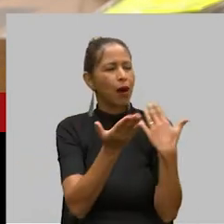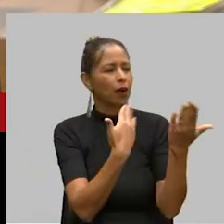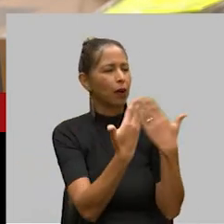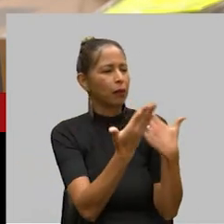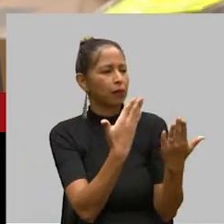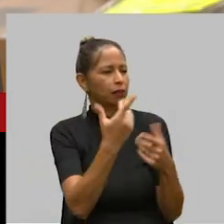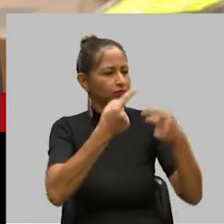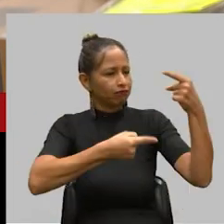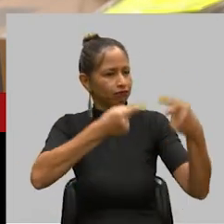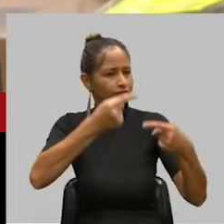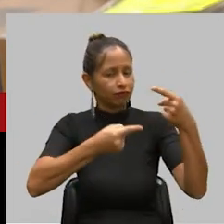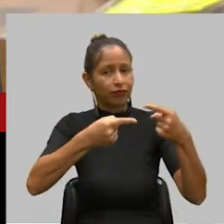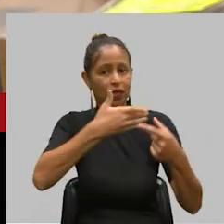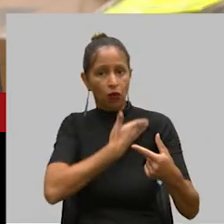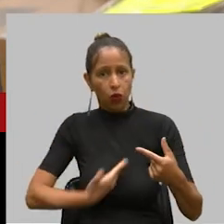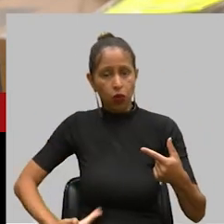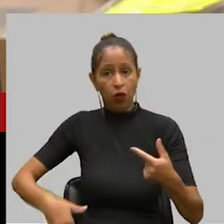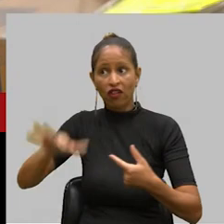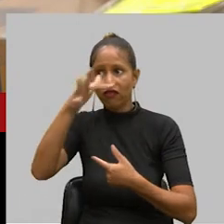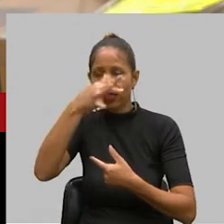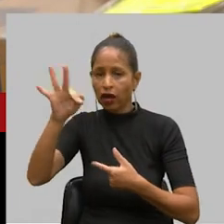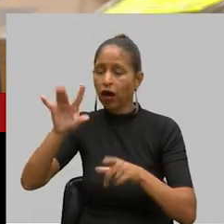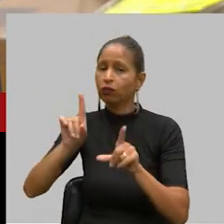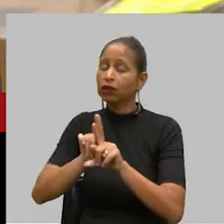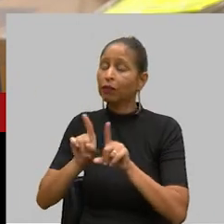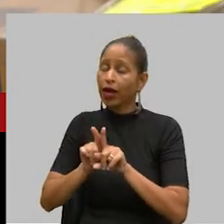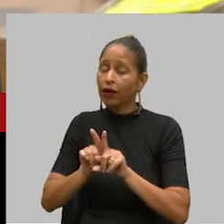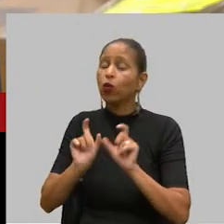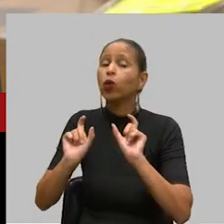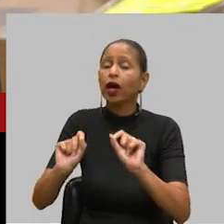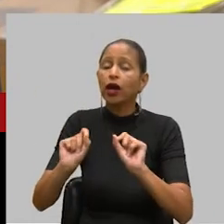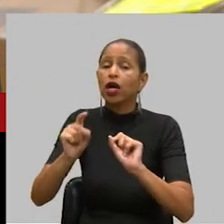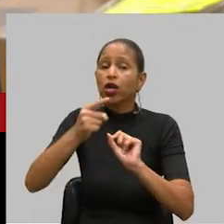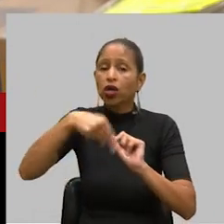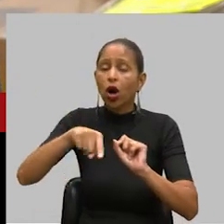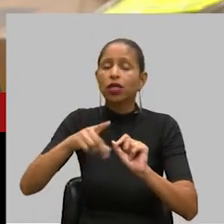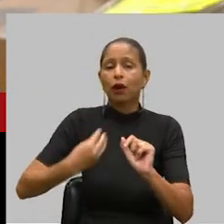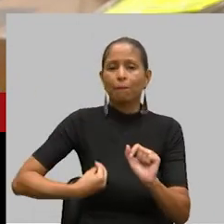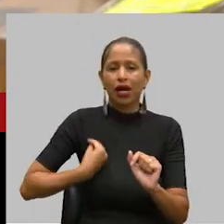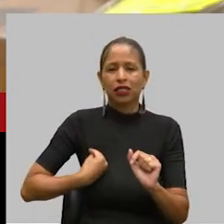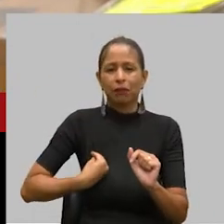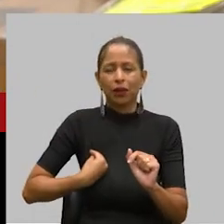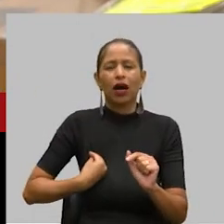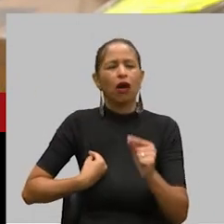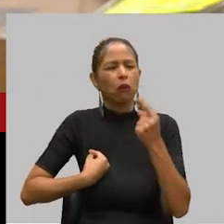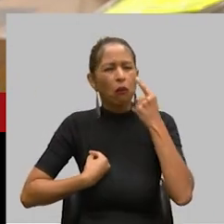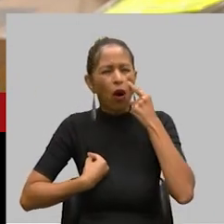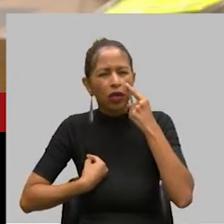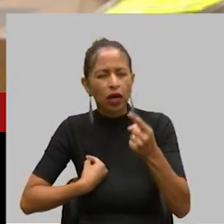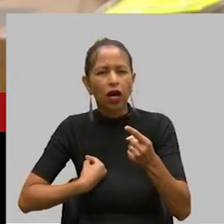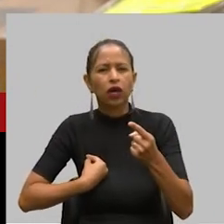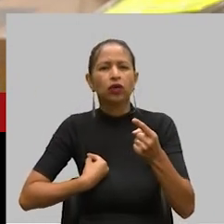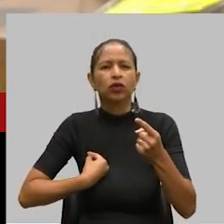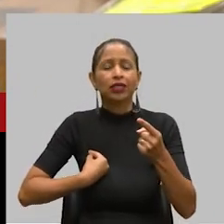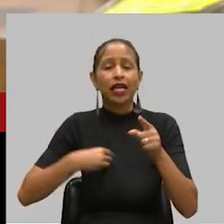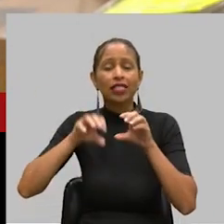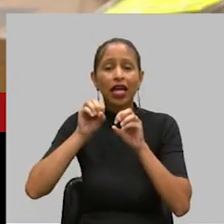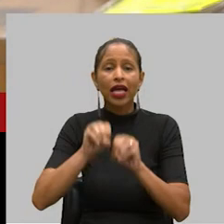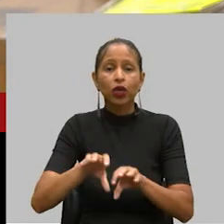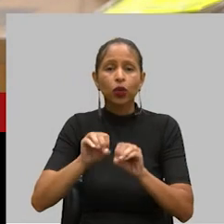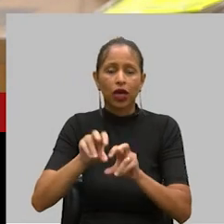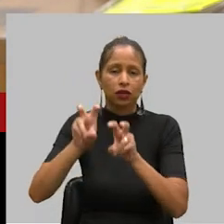públicas estaduais e federais né de modo a gente participar criticamente dessa educação do